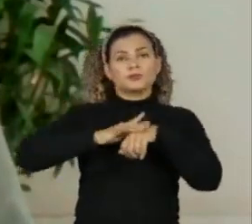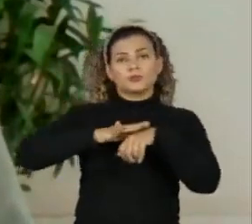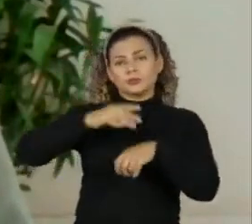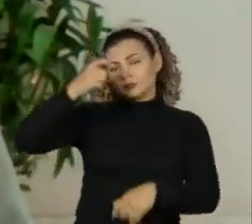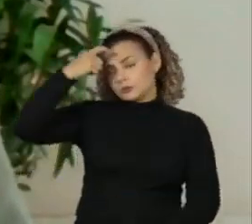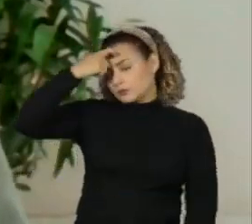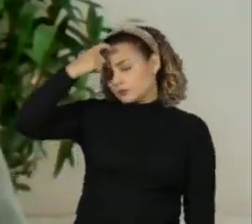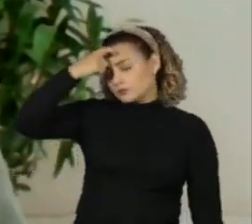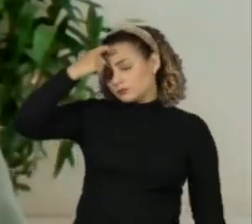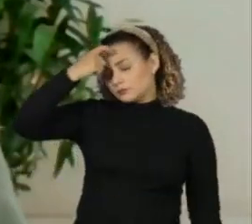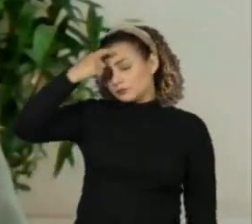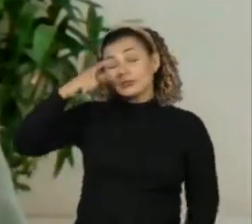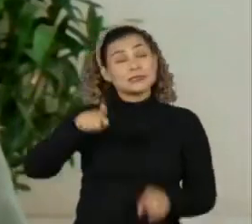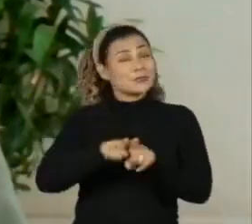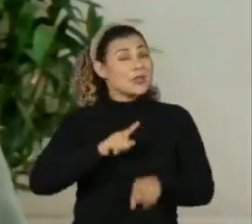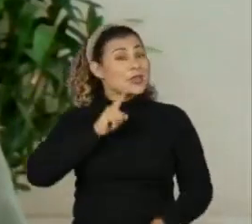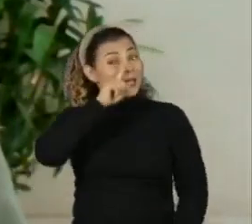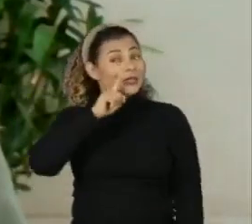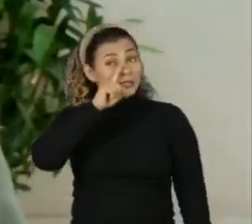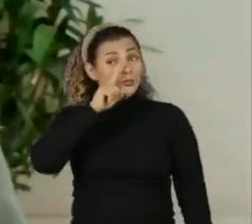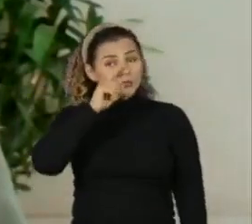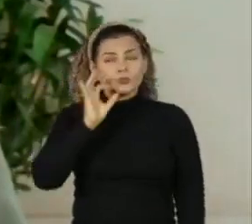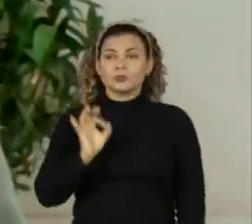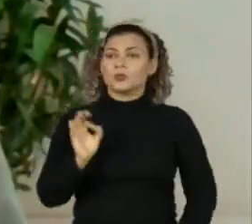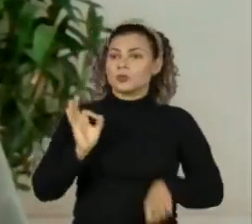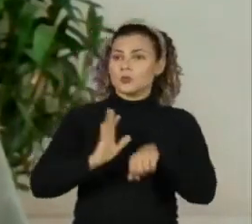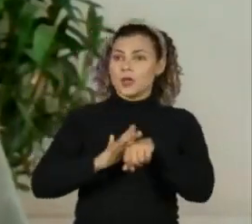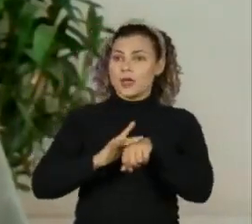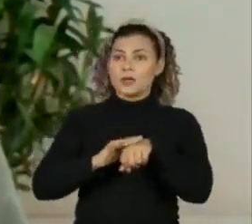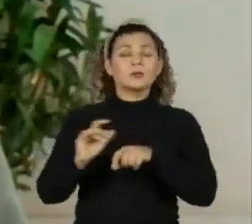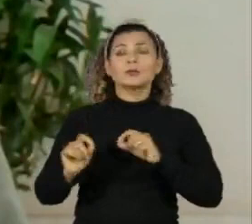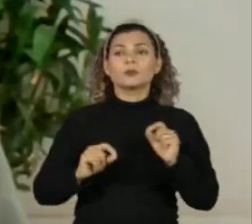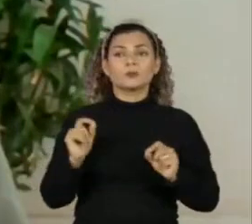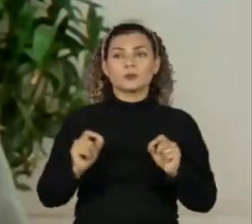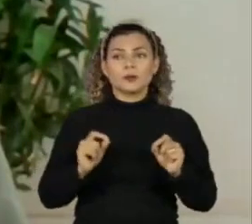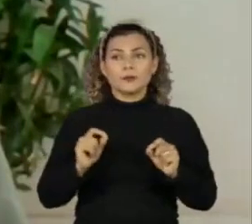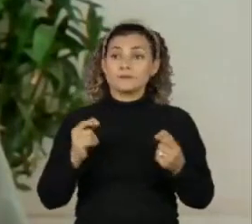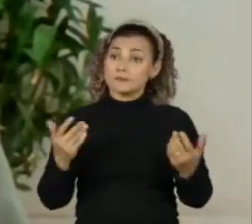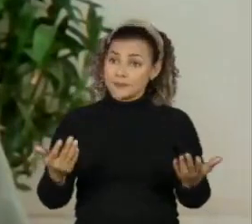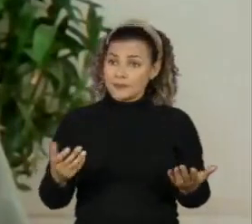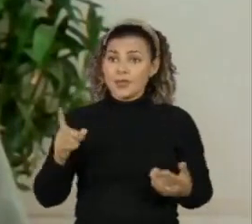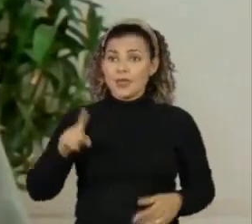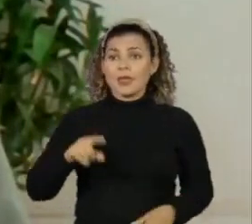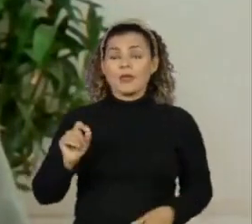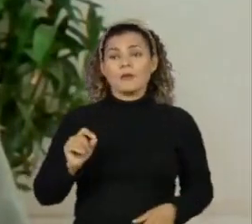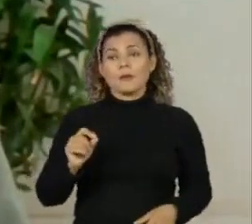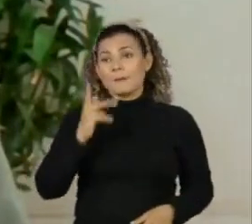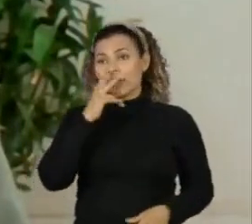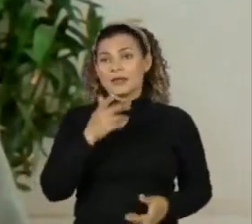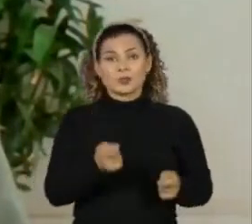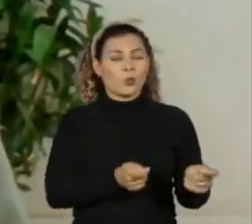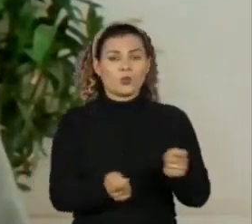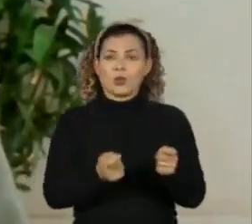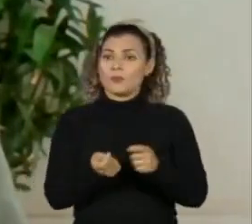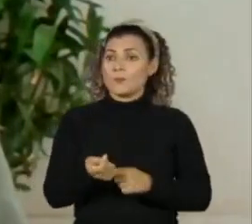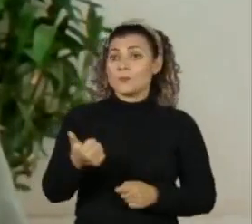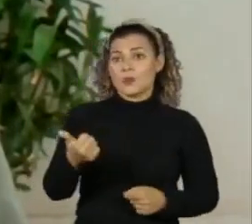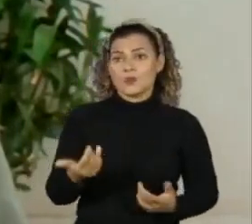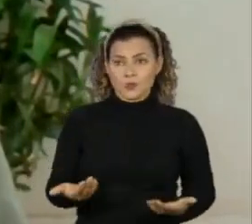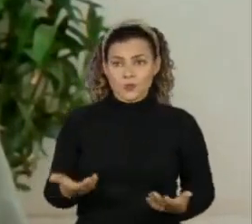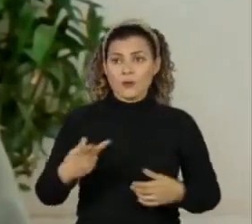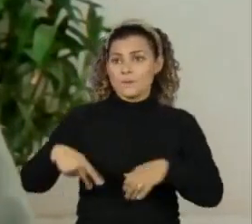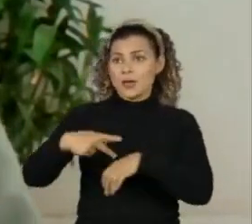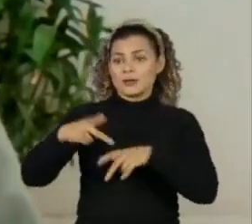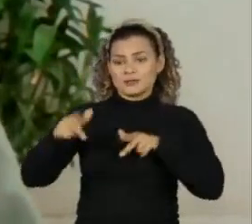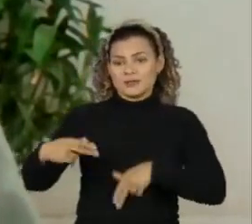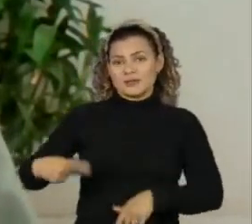de risco para essas doenças, eles são menos bem controlados em países